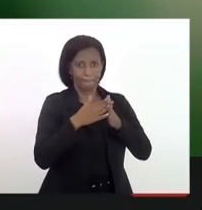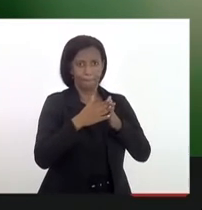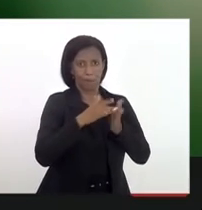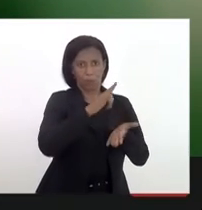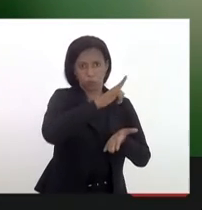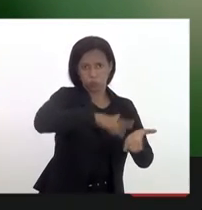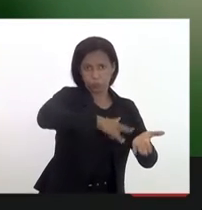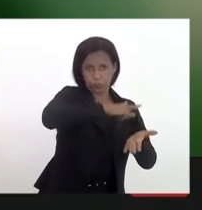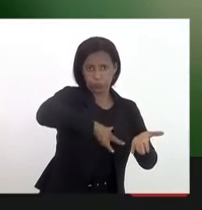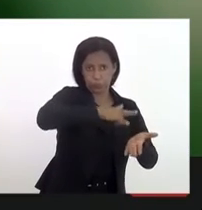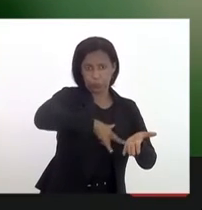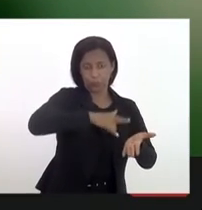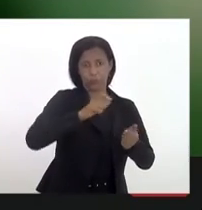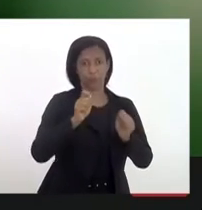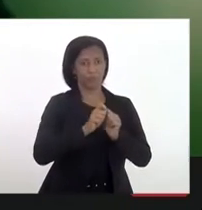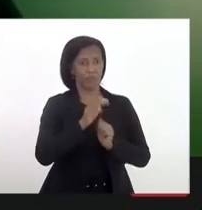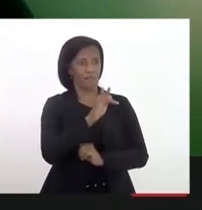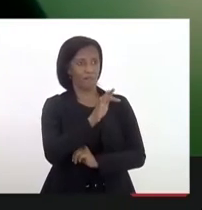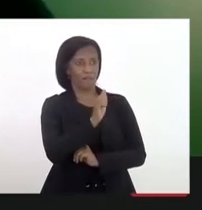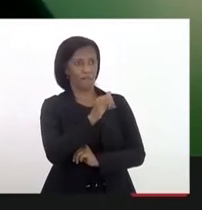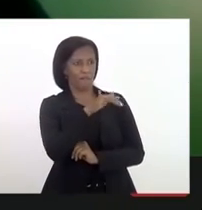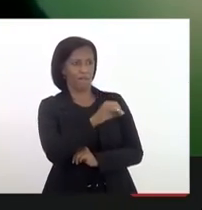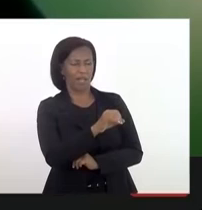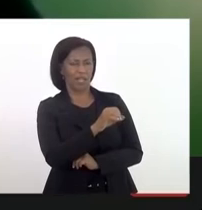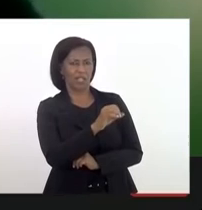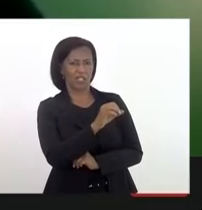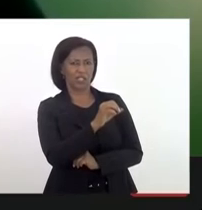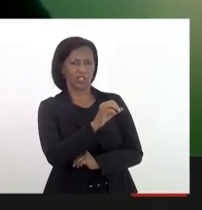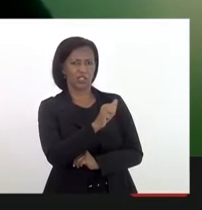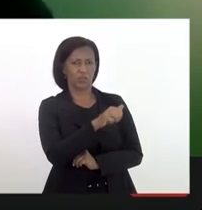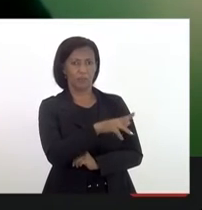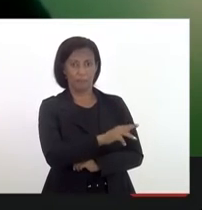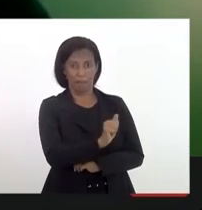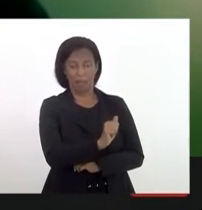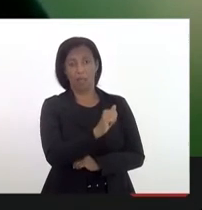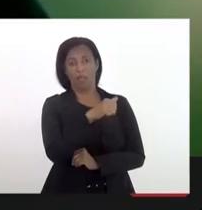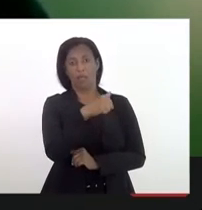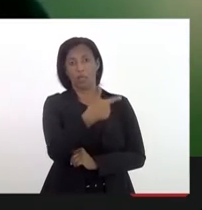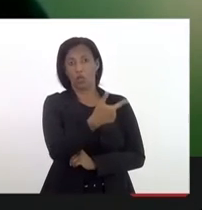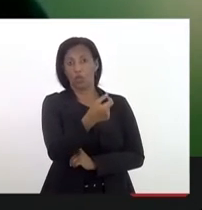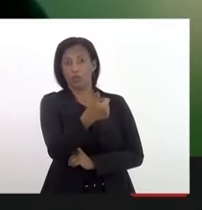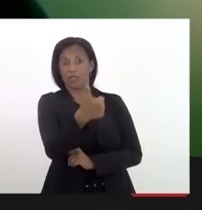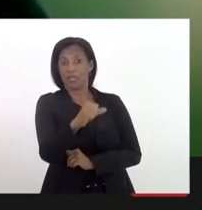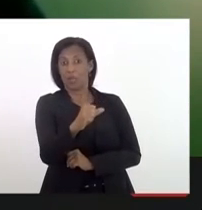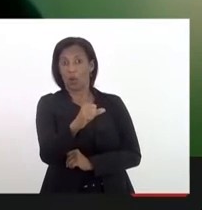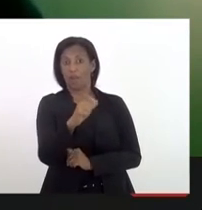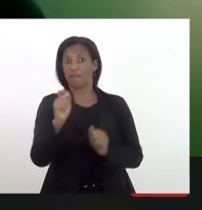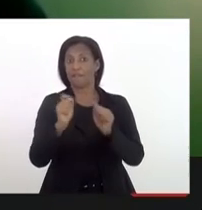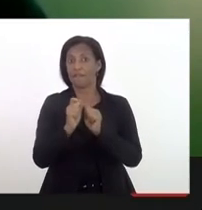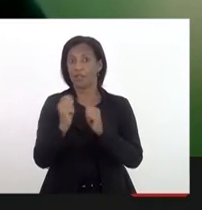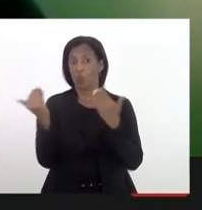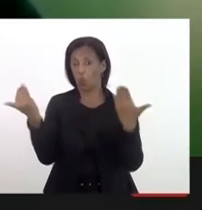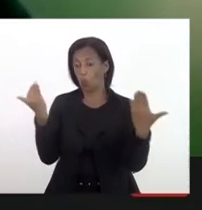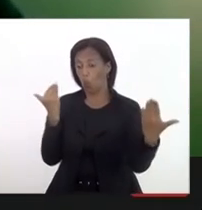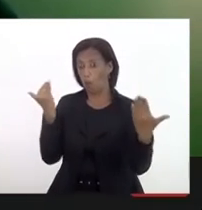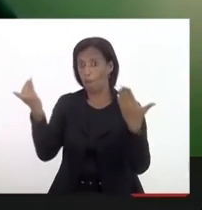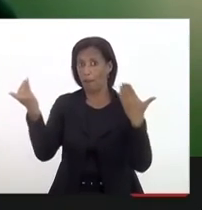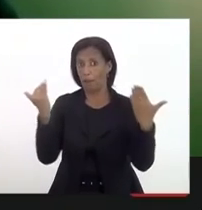da Fátima, atualmente, no ano, em 2019, nós fizemos uma comparação de